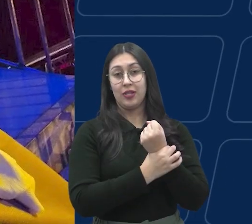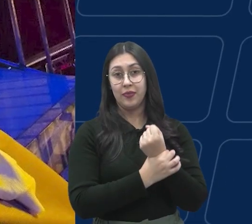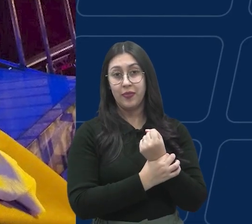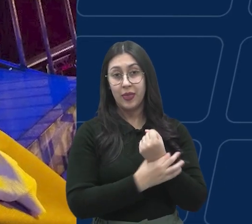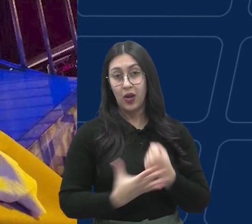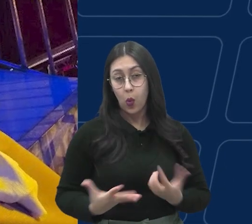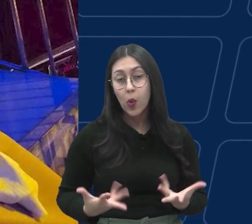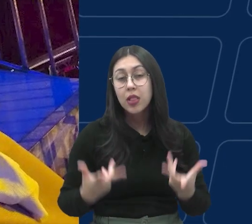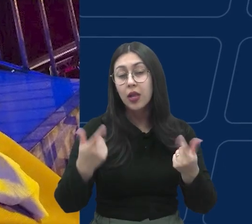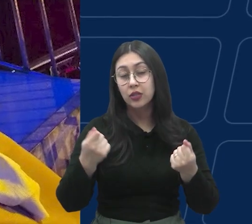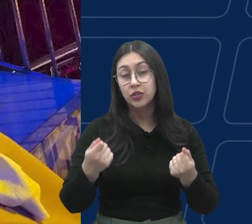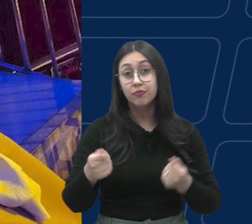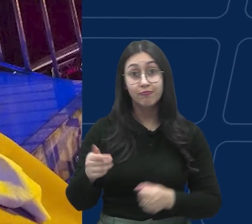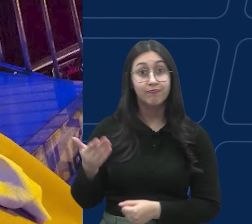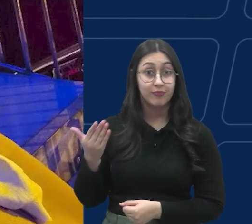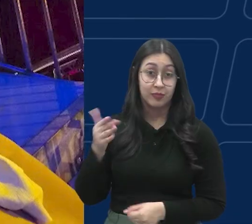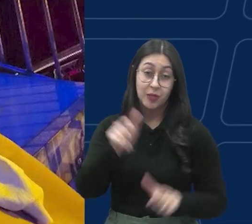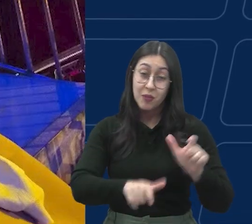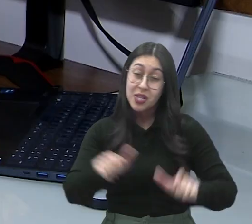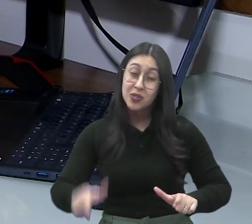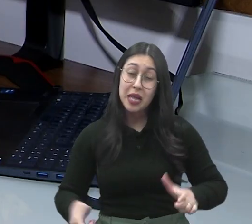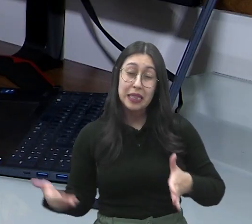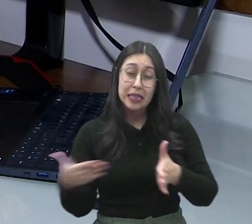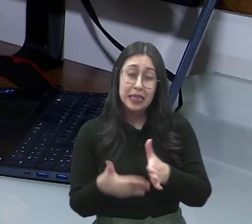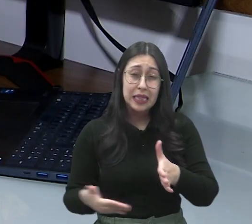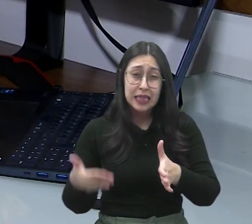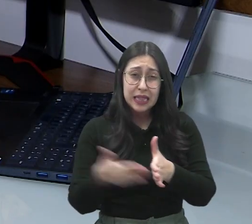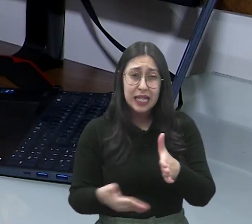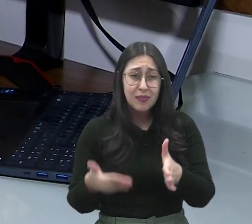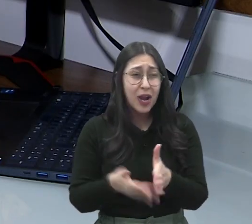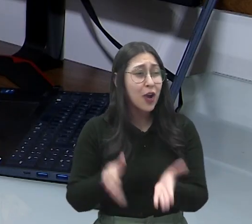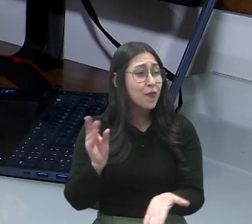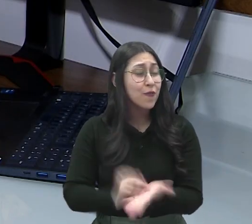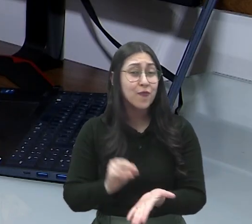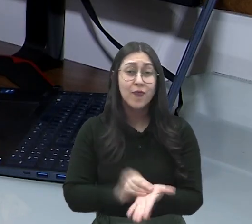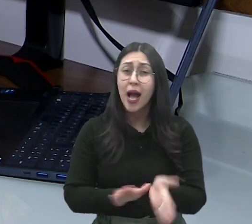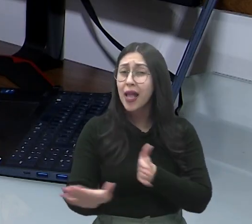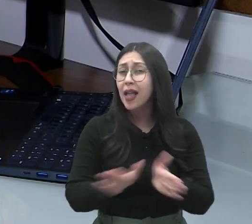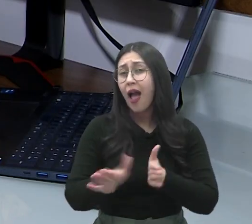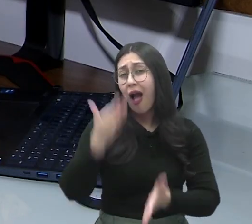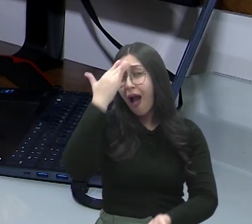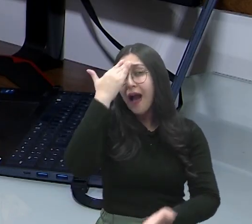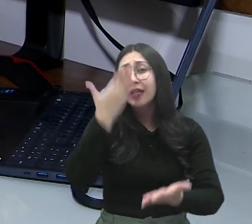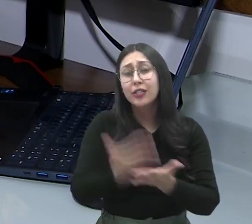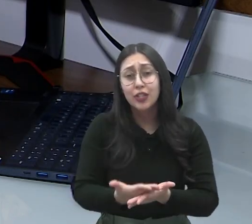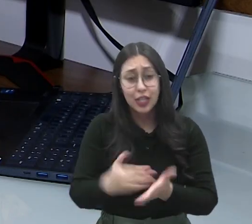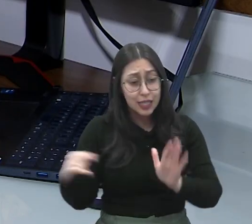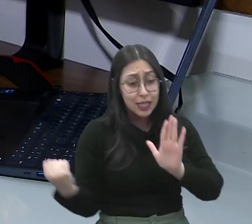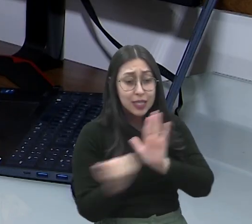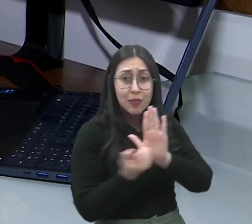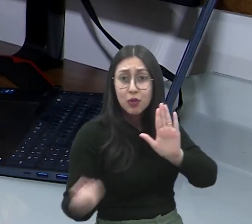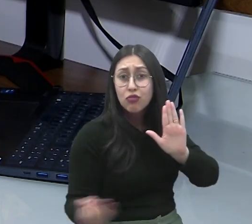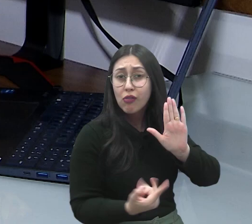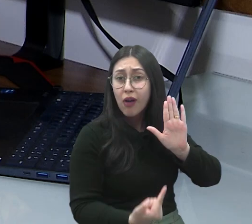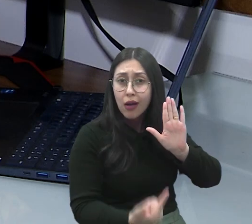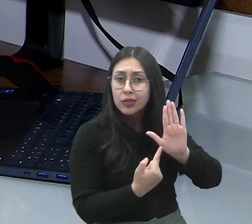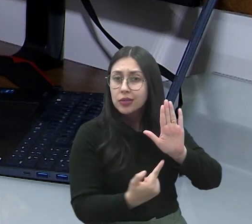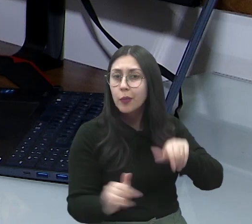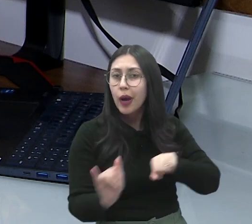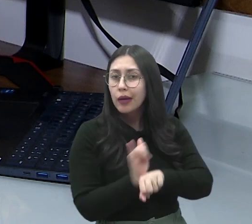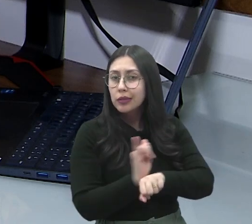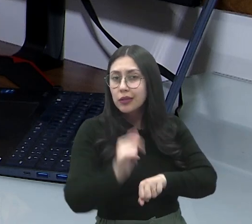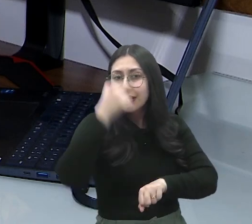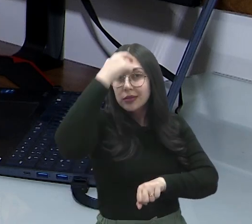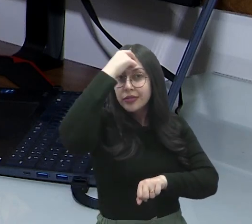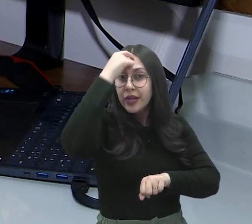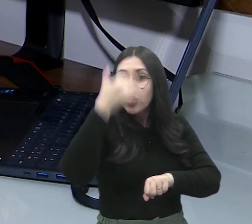enfrenta diariamente barreiras de acessibilidade acredita que, mais do que cumprir a legislação, a adoção do novo símbolo é uma